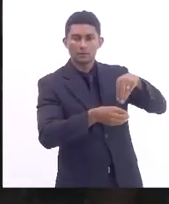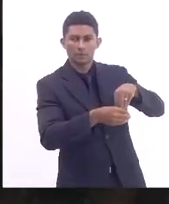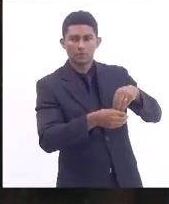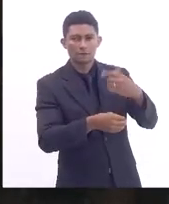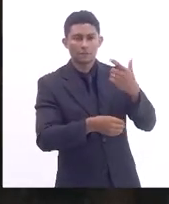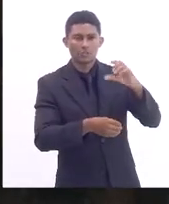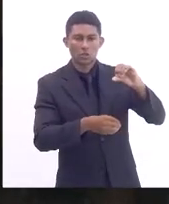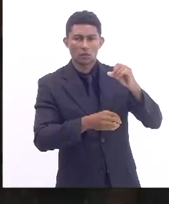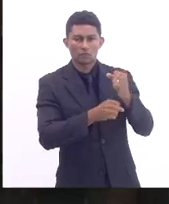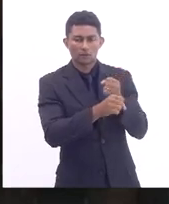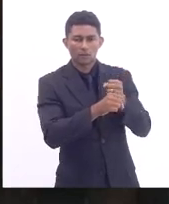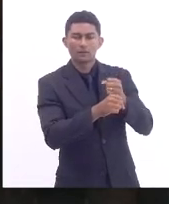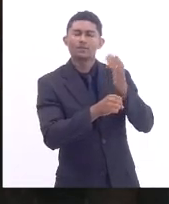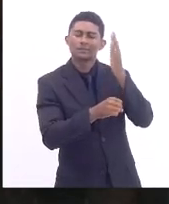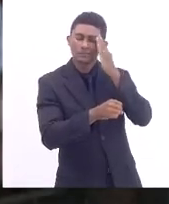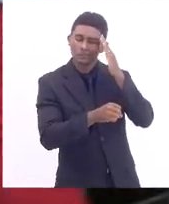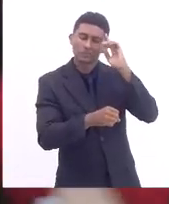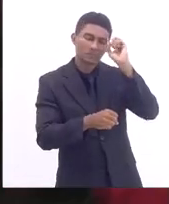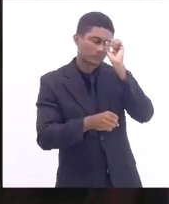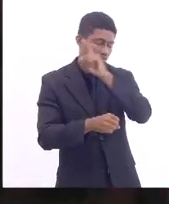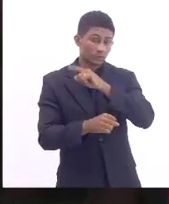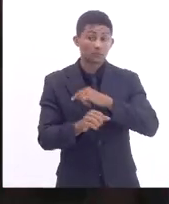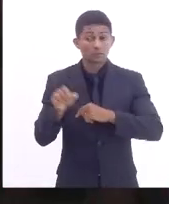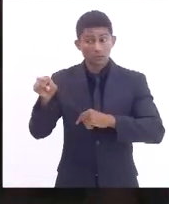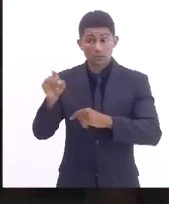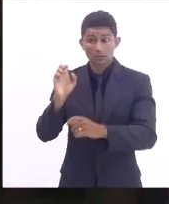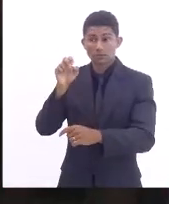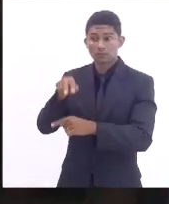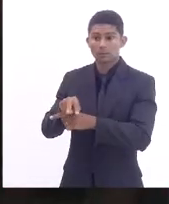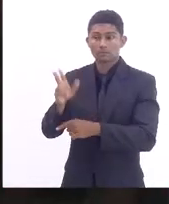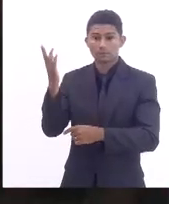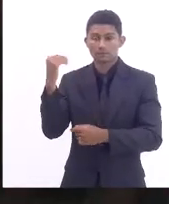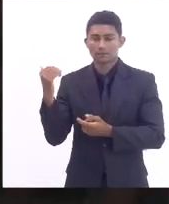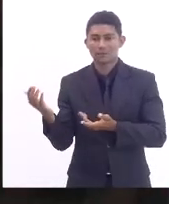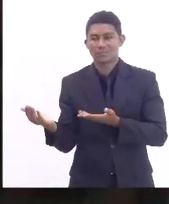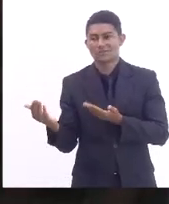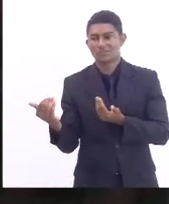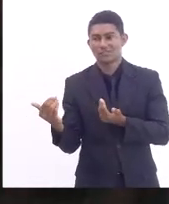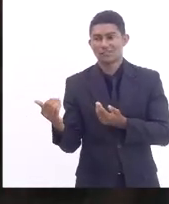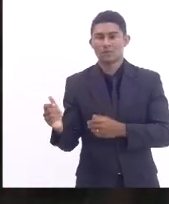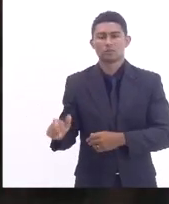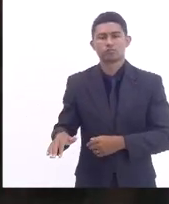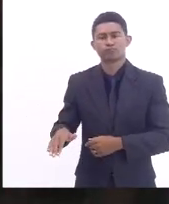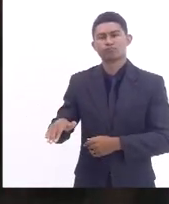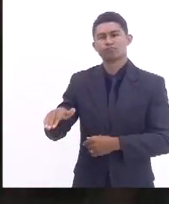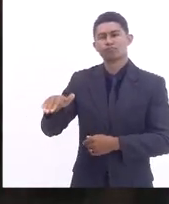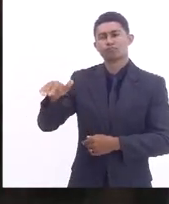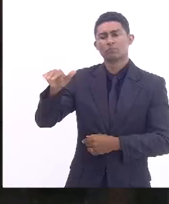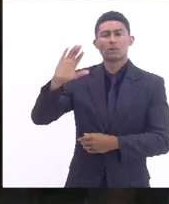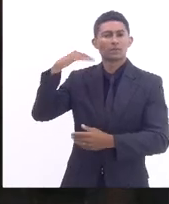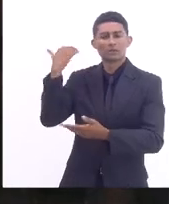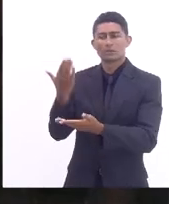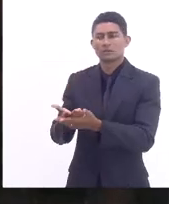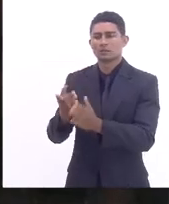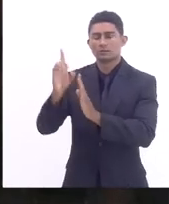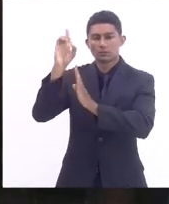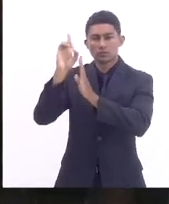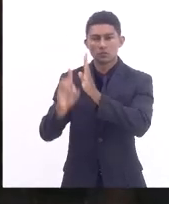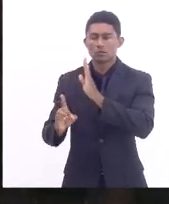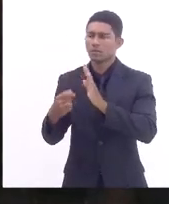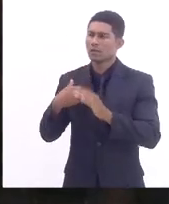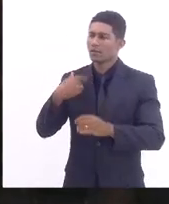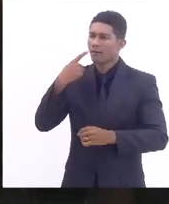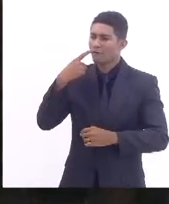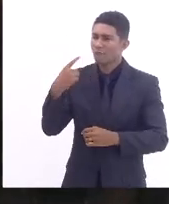difícil entrou como menor aprendiz e tá até hoje como diretor explica que eu assistir